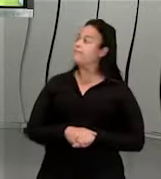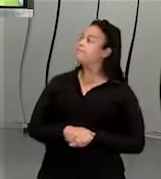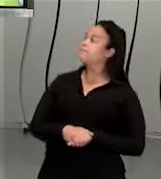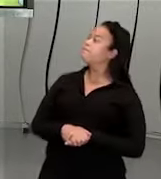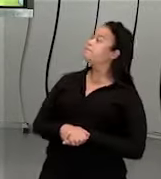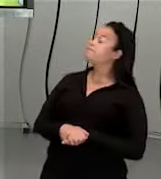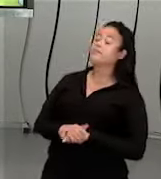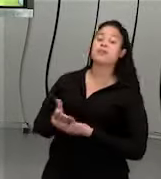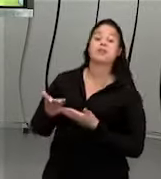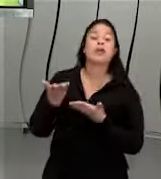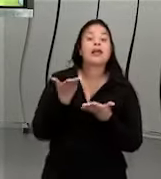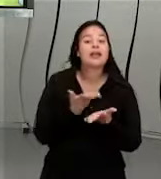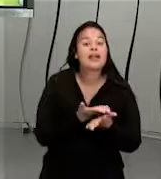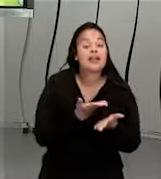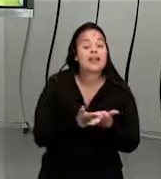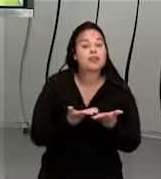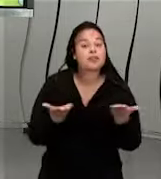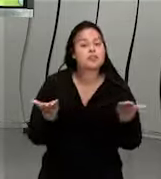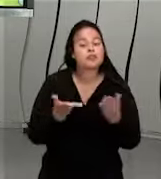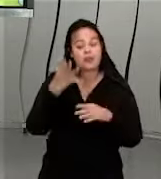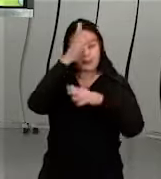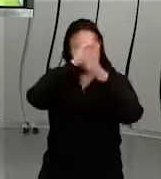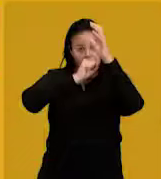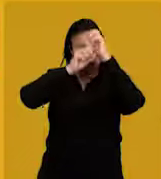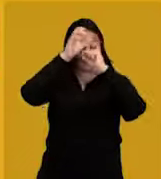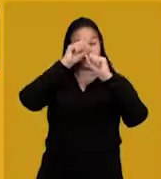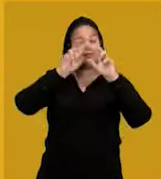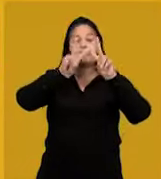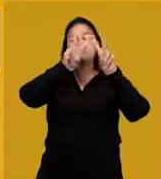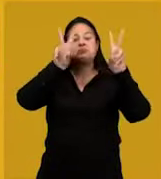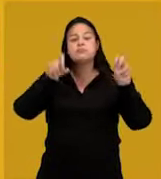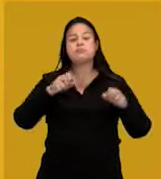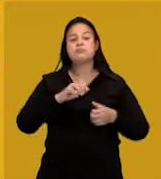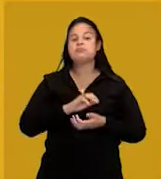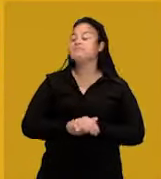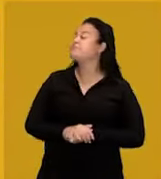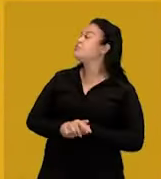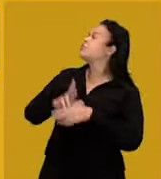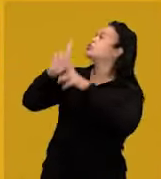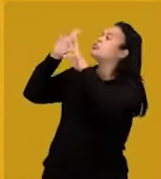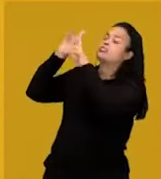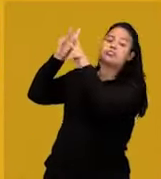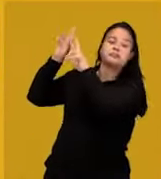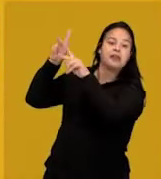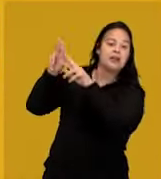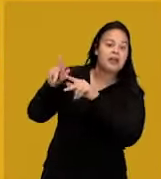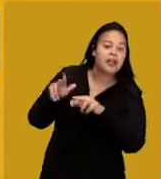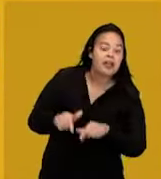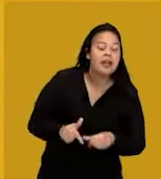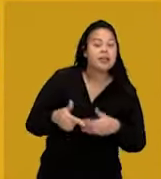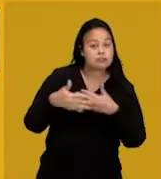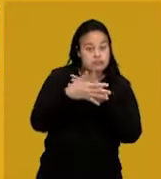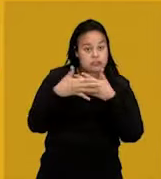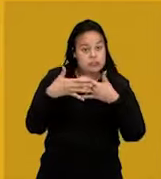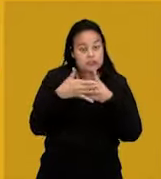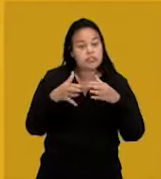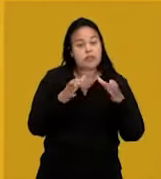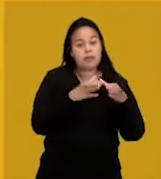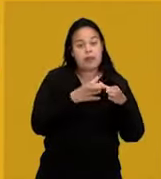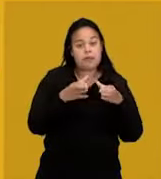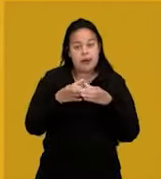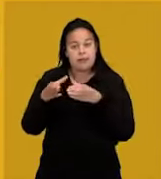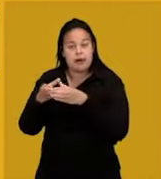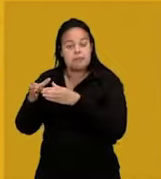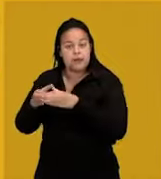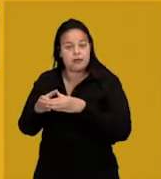Na aula de hoje, nós aprendemos sobre os diferentes tipos de tecidos conjuntivos. Falamos